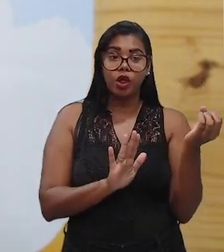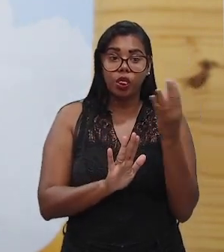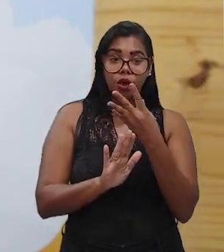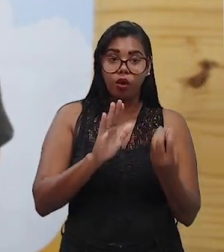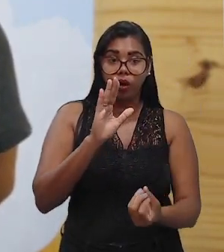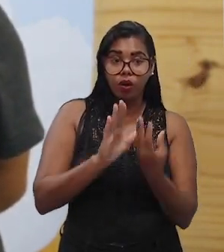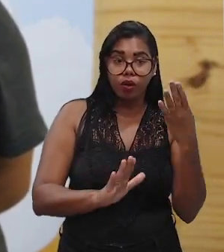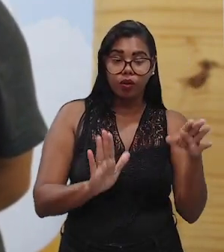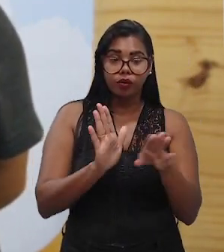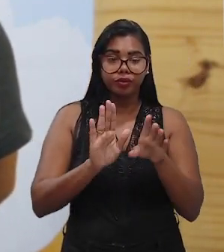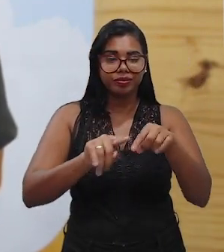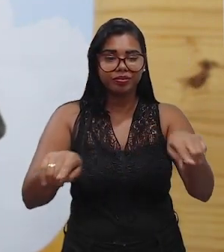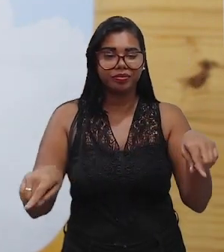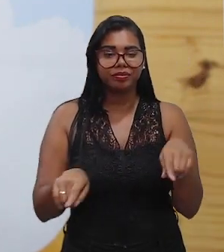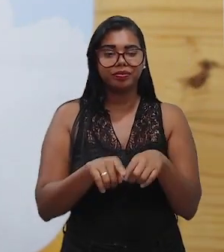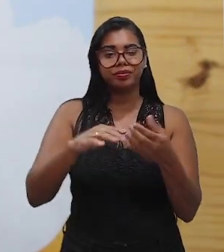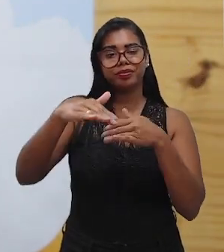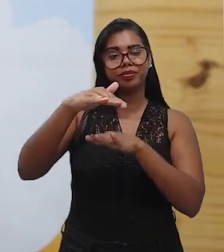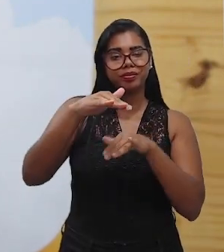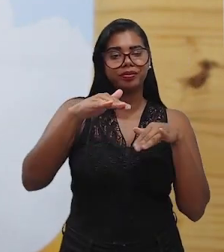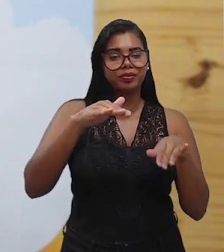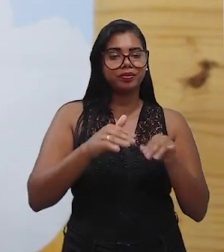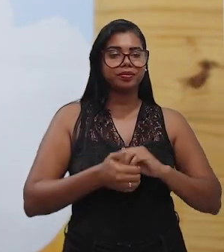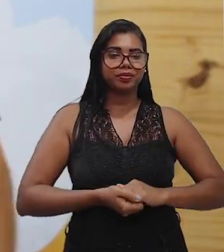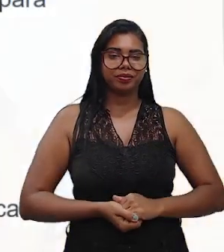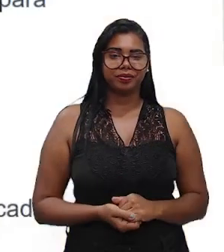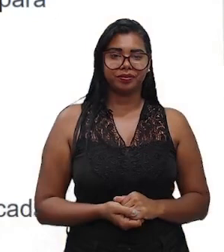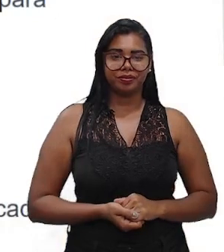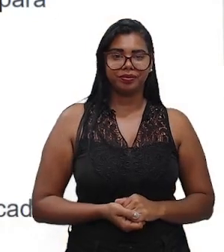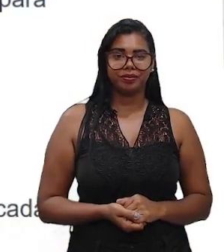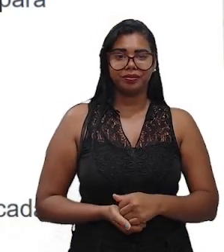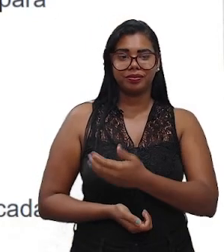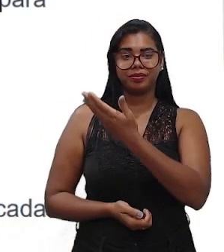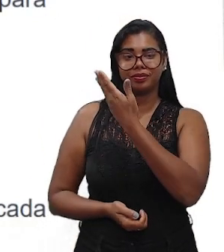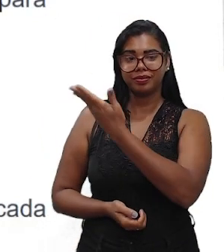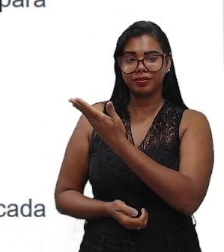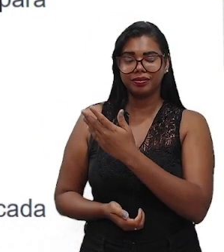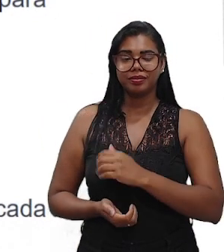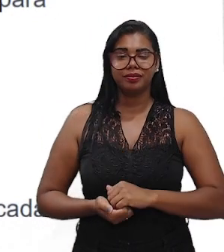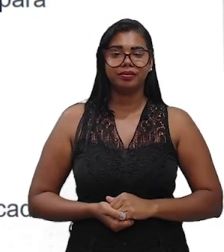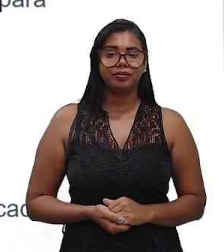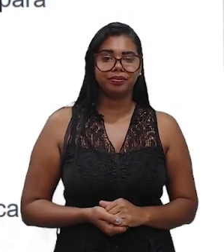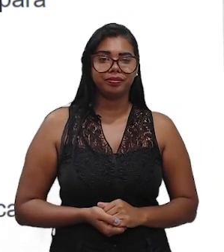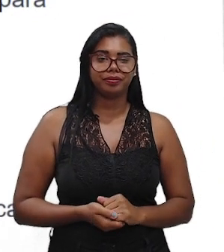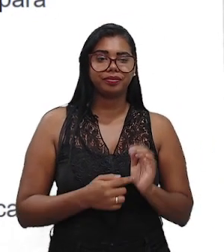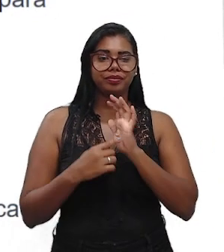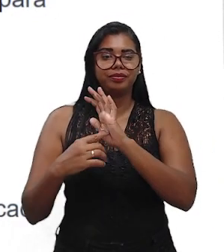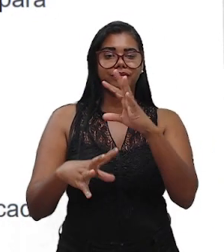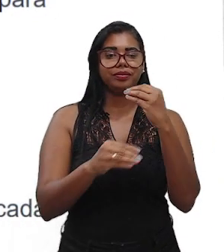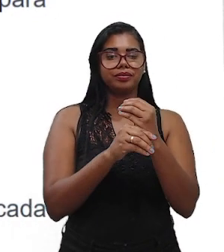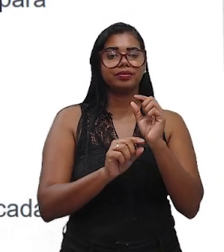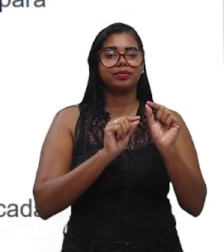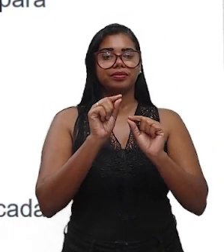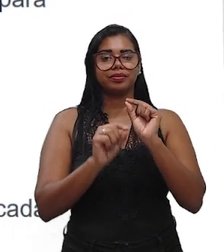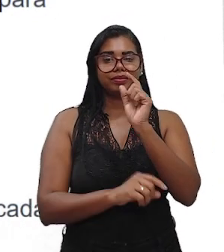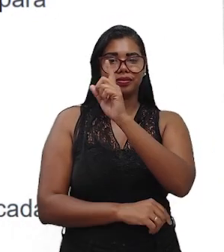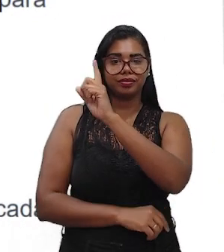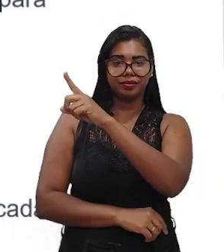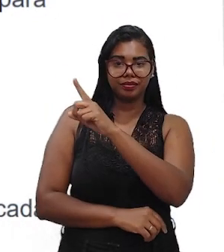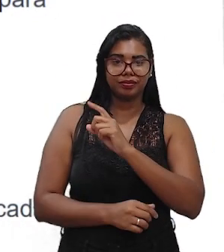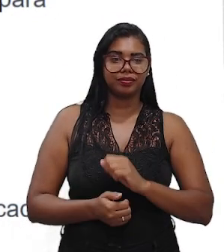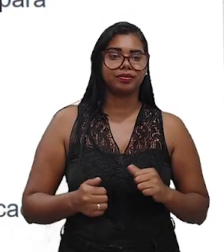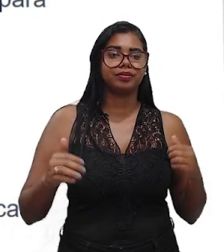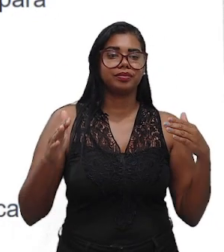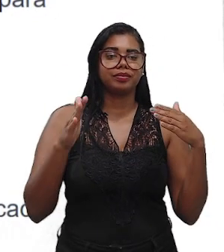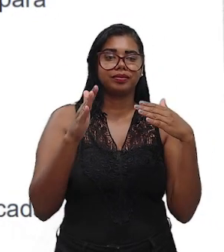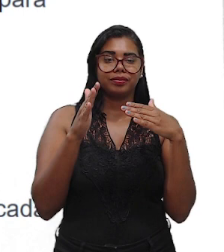e no espaço disponível para armazenamento. A fórmula para calcular o estoque máximo é dada por estoque máximo